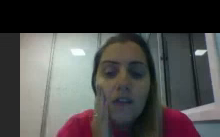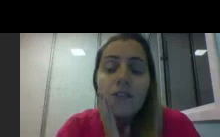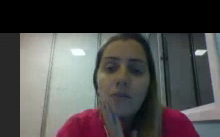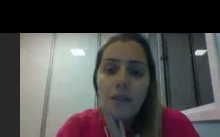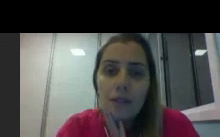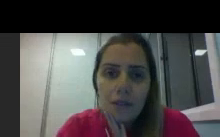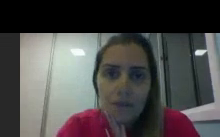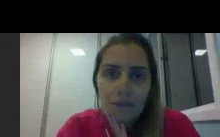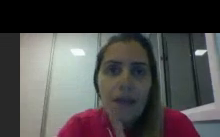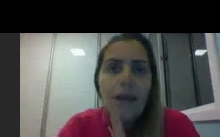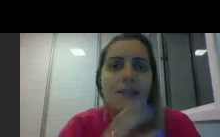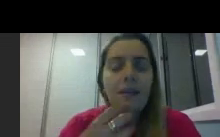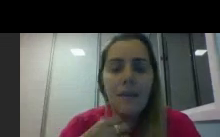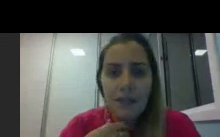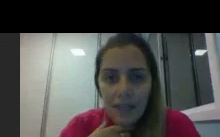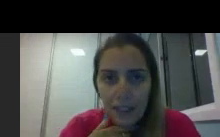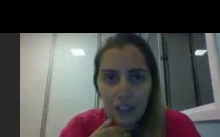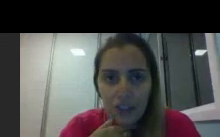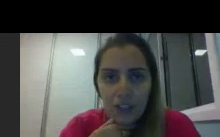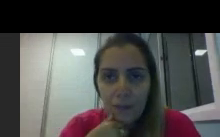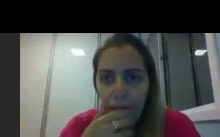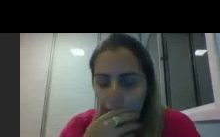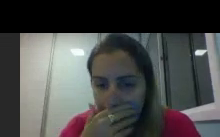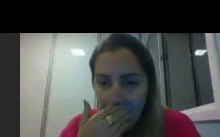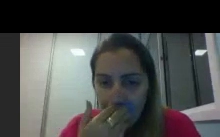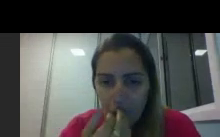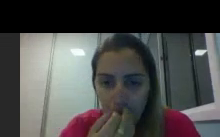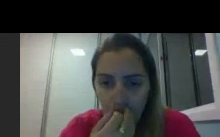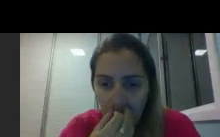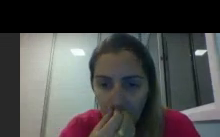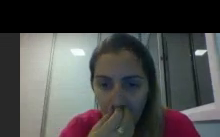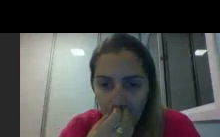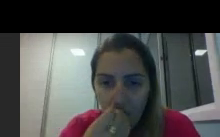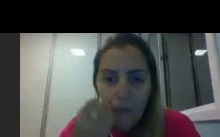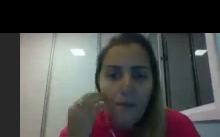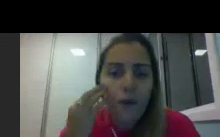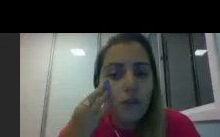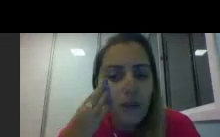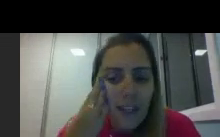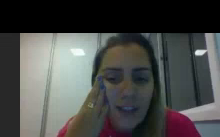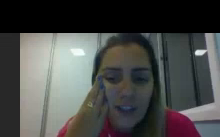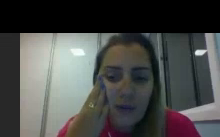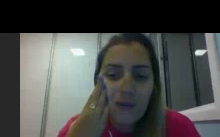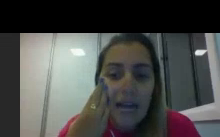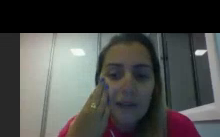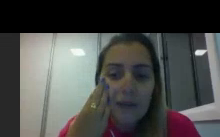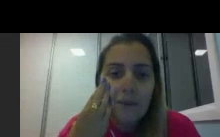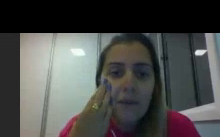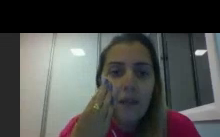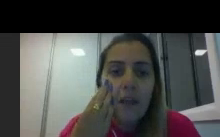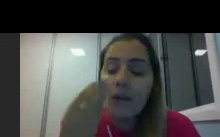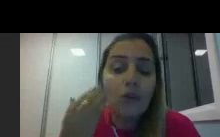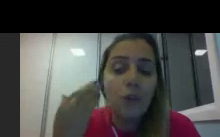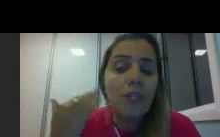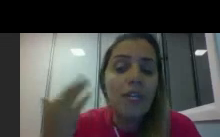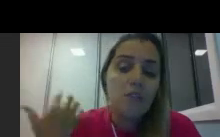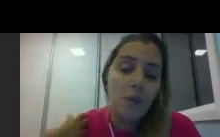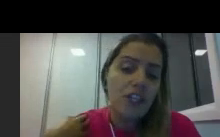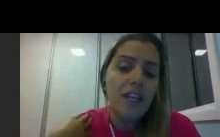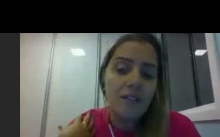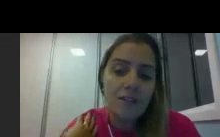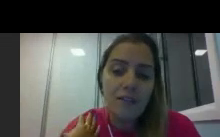tenho olhos azuis. Essa é a minha característica. Mas a partir do momento que eu uso lentes de contato, eu não